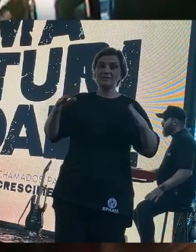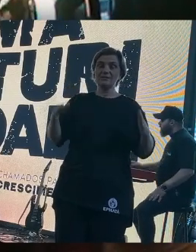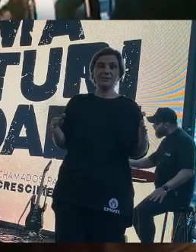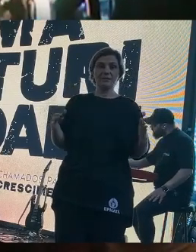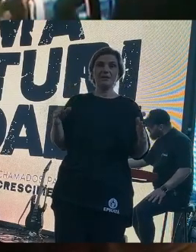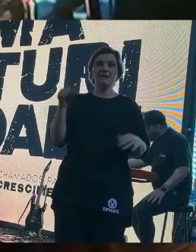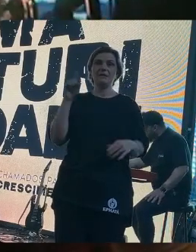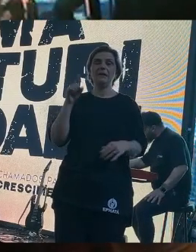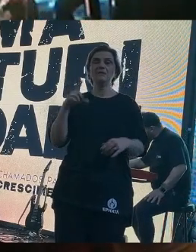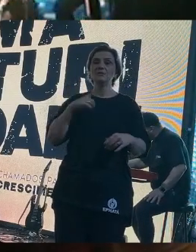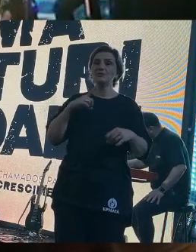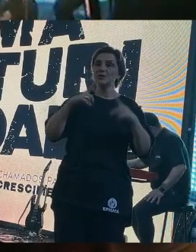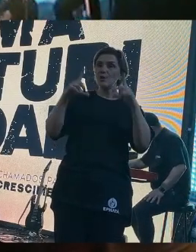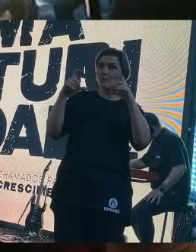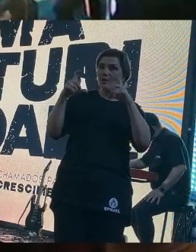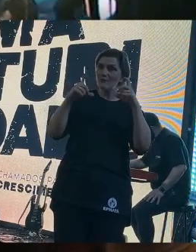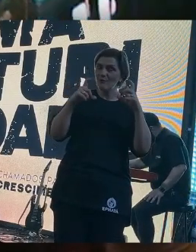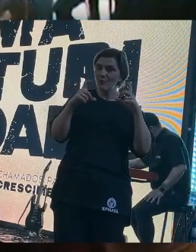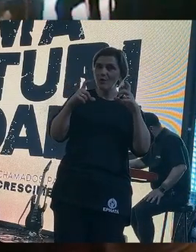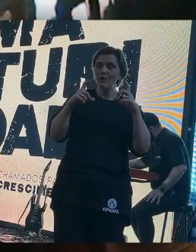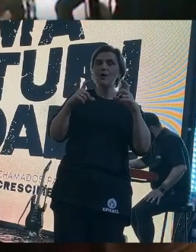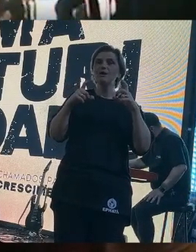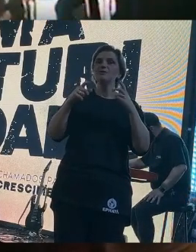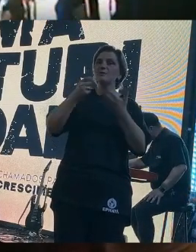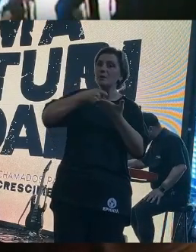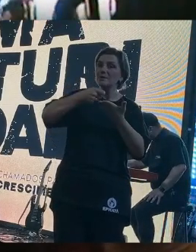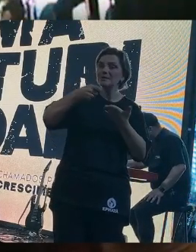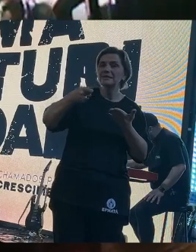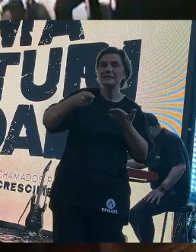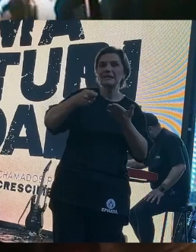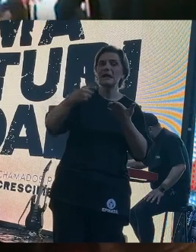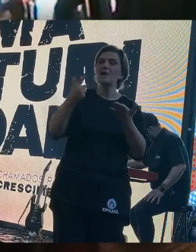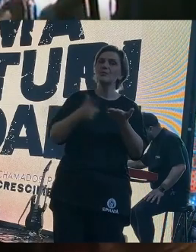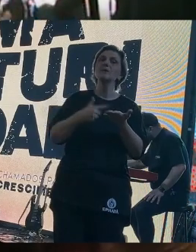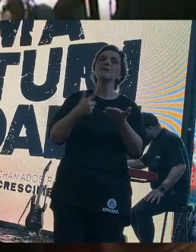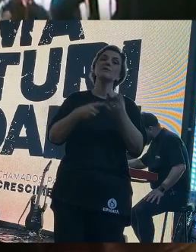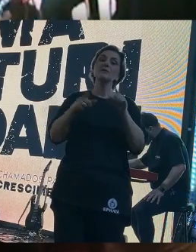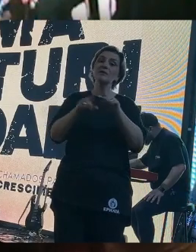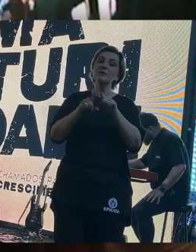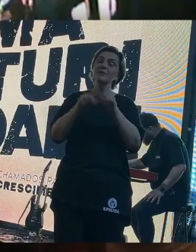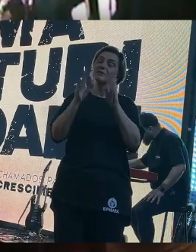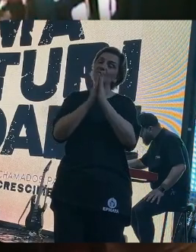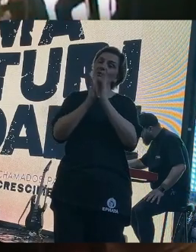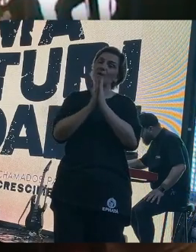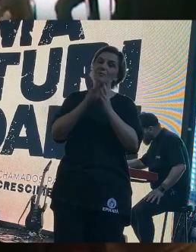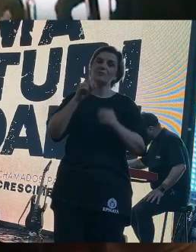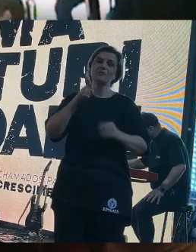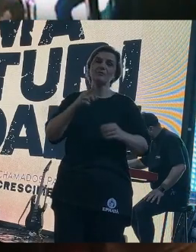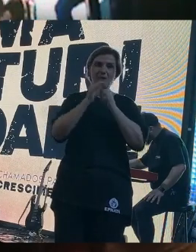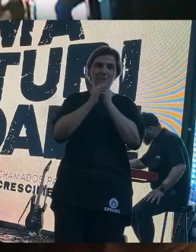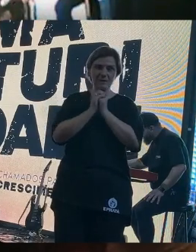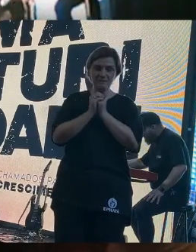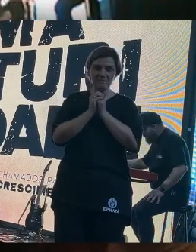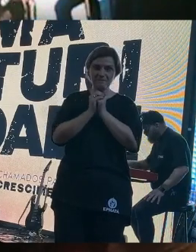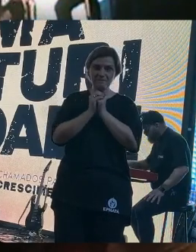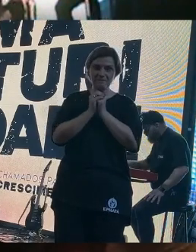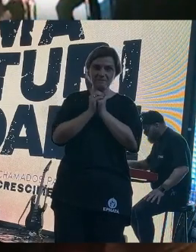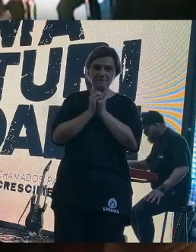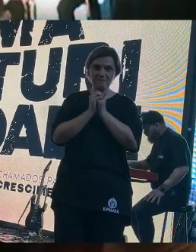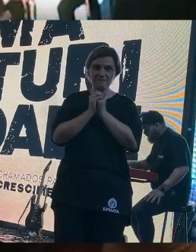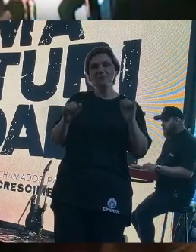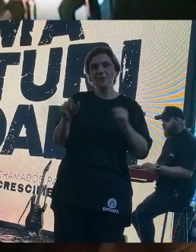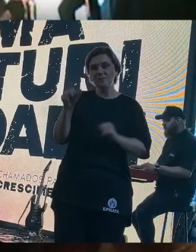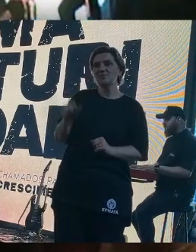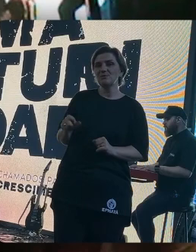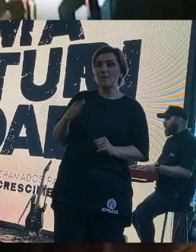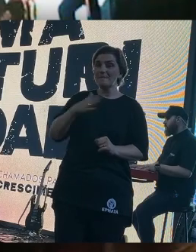nós vamos tirar uma foto com você, nós vamos assinar o livro e também nós vamos orar por você, amém? Então fala para a pessoa que está do